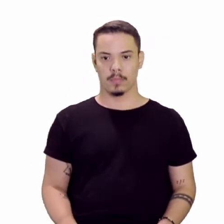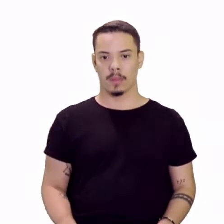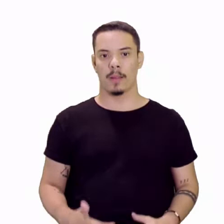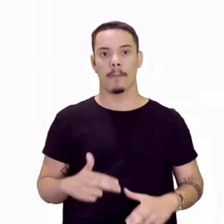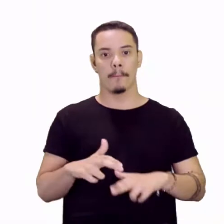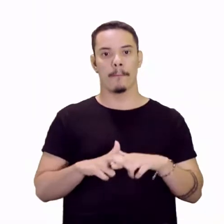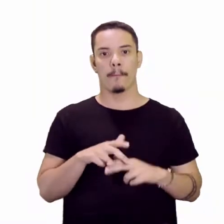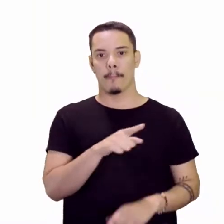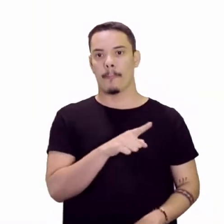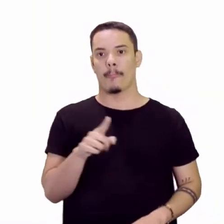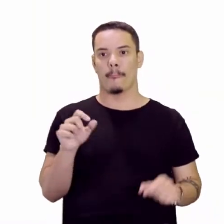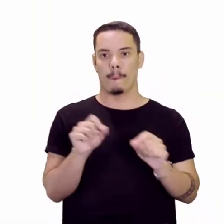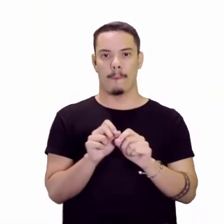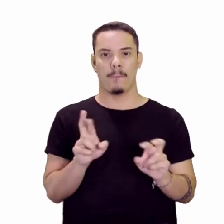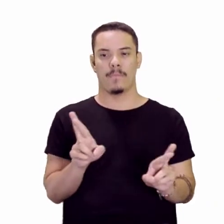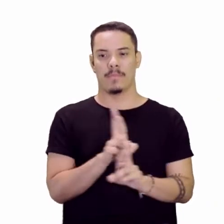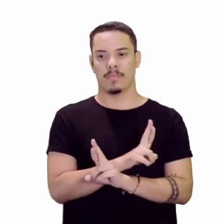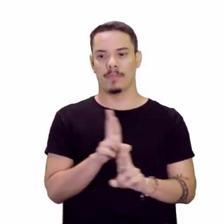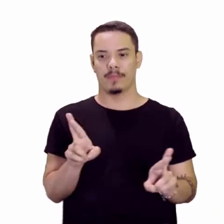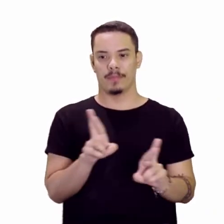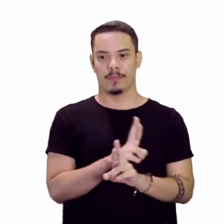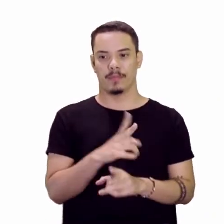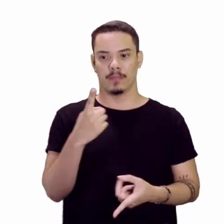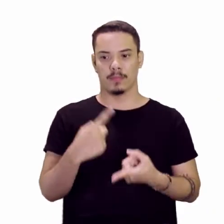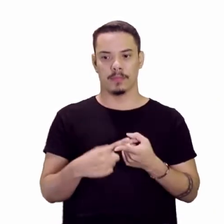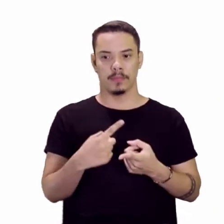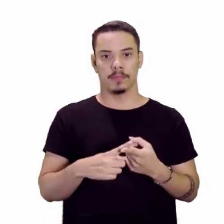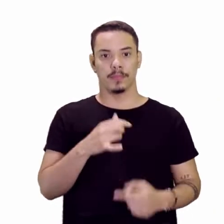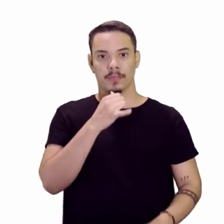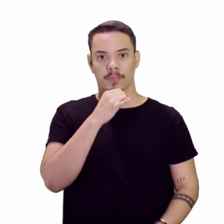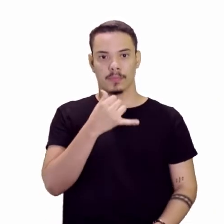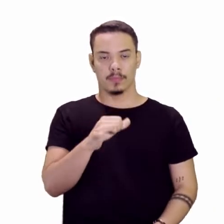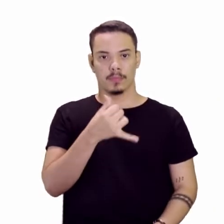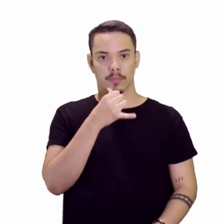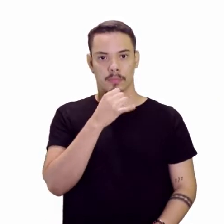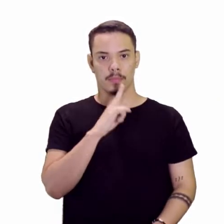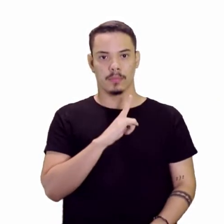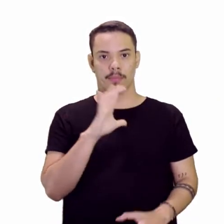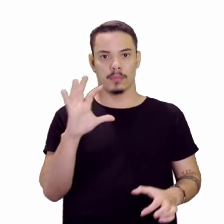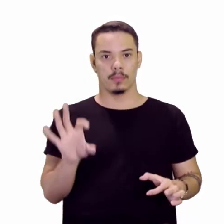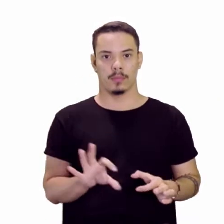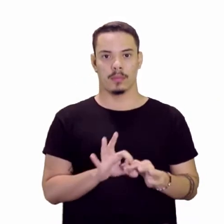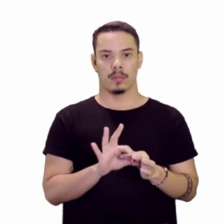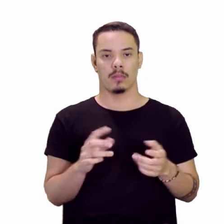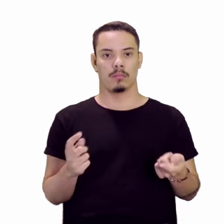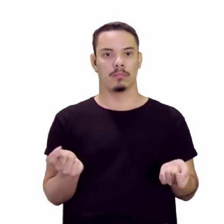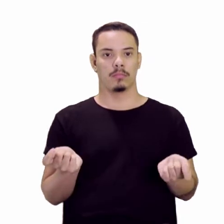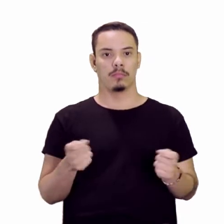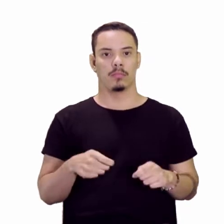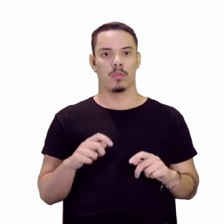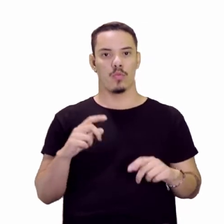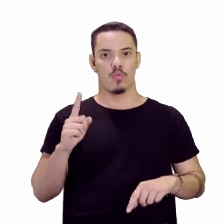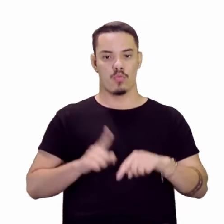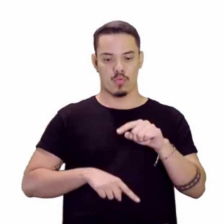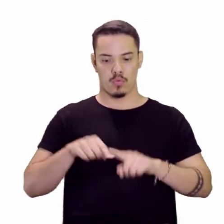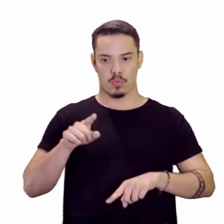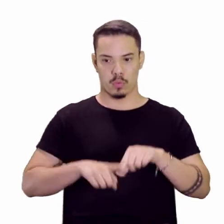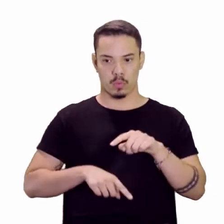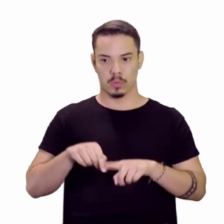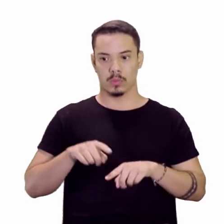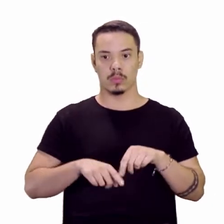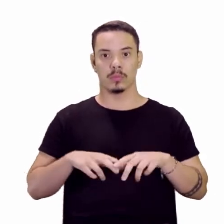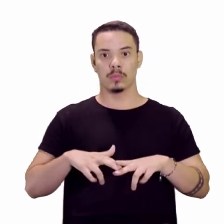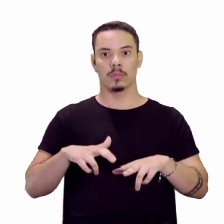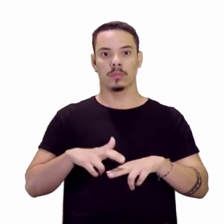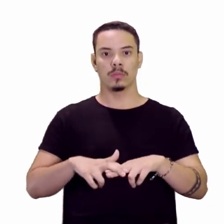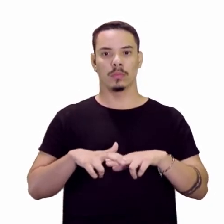faz a relação, sendo que a energia está associada à capacidade do corpo de realização do trabalho. Então tá